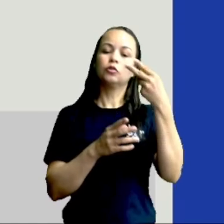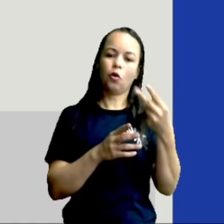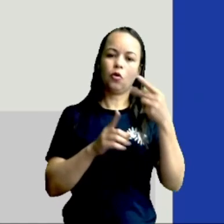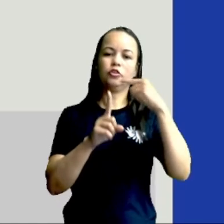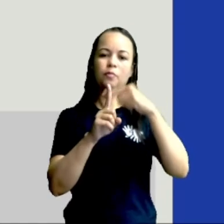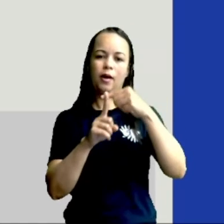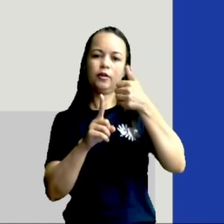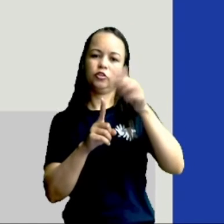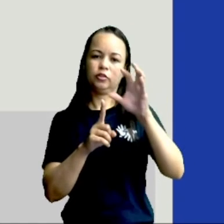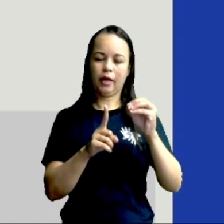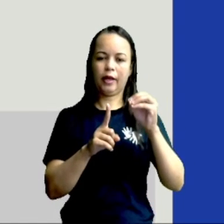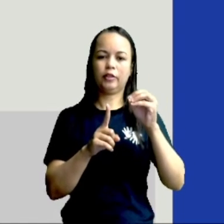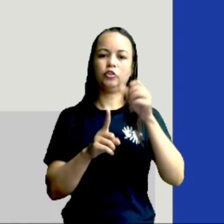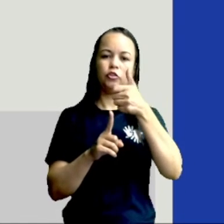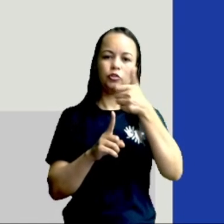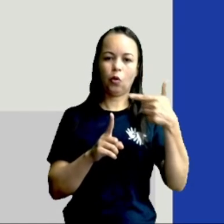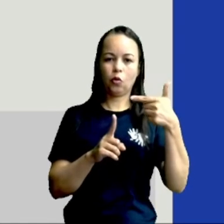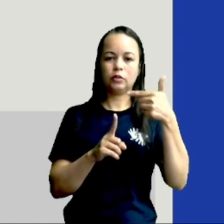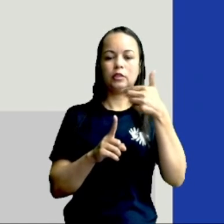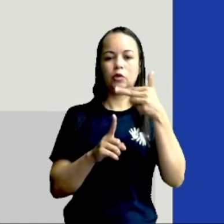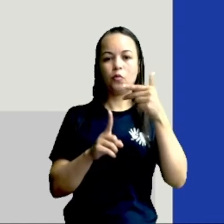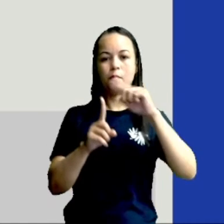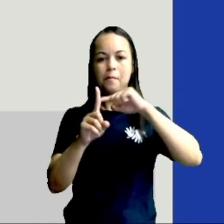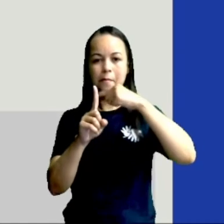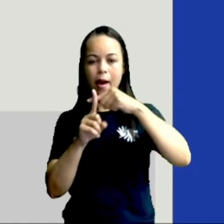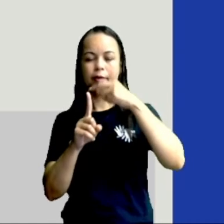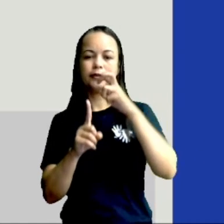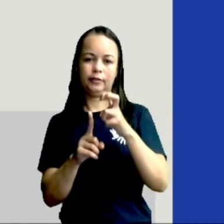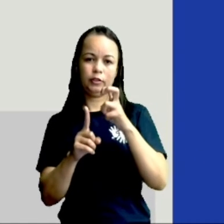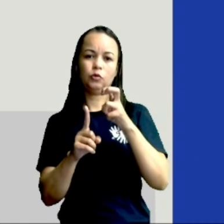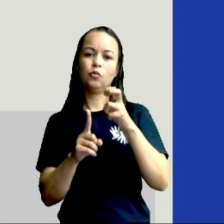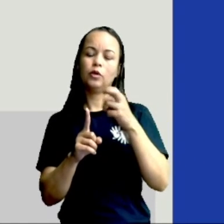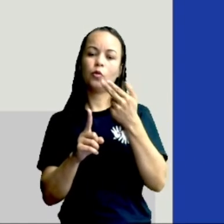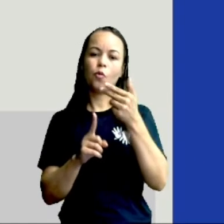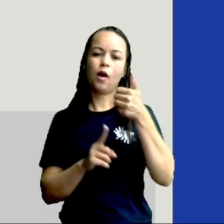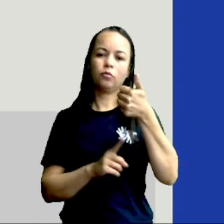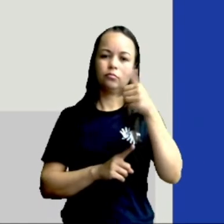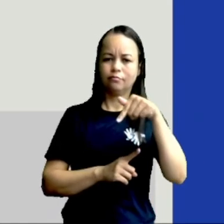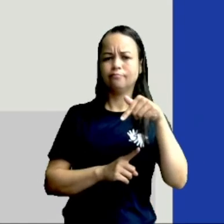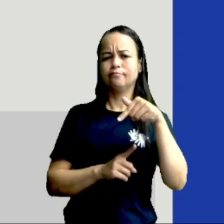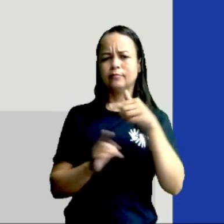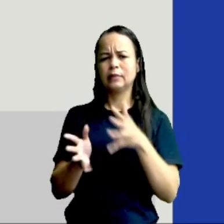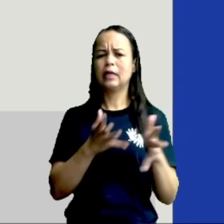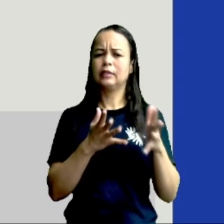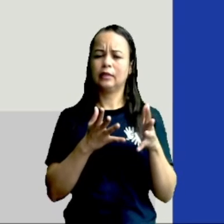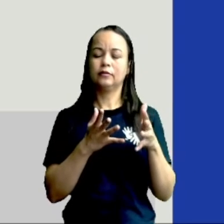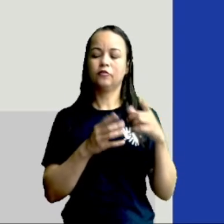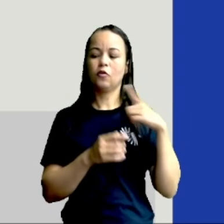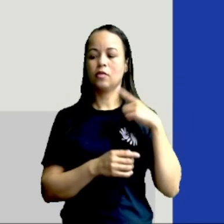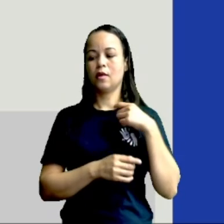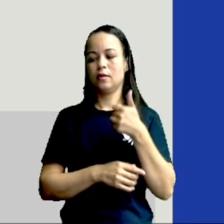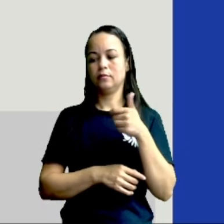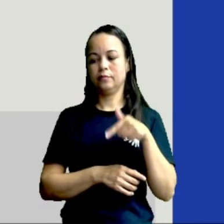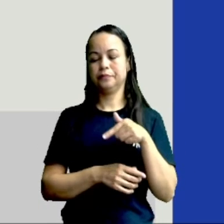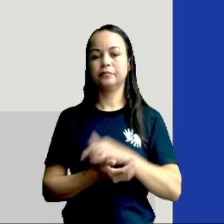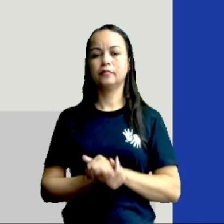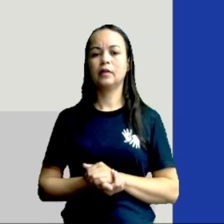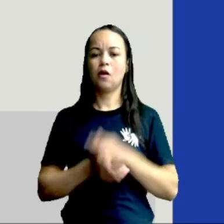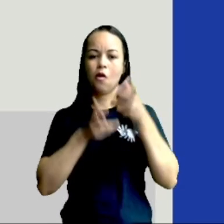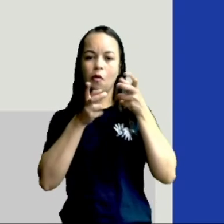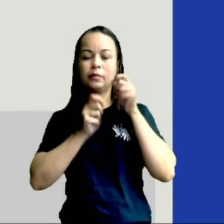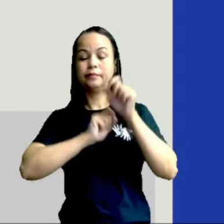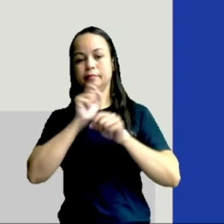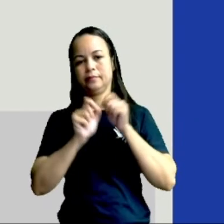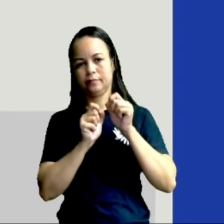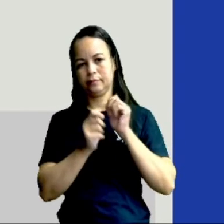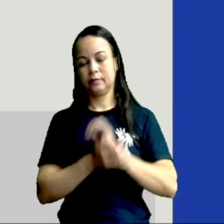quero a operação final, para que você possa perceber que ao adicionar 2 mais 10 mais 5, eu vou ter 17. Então, o que a gente observa